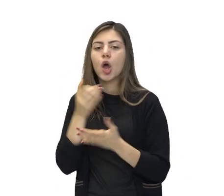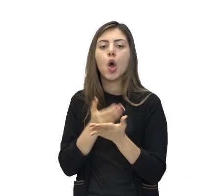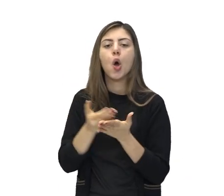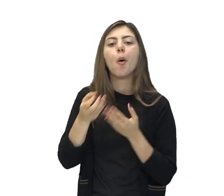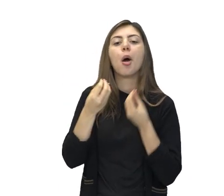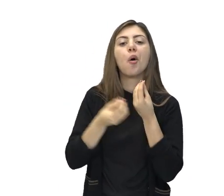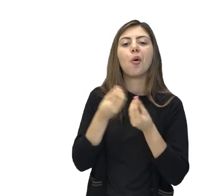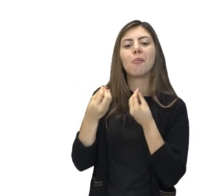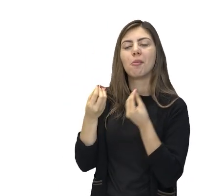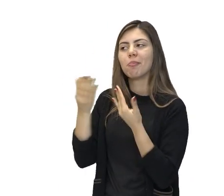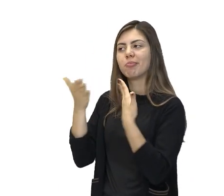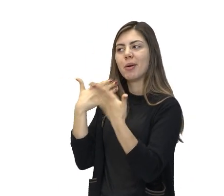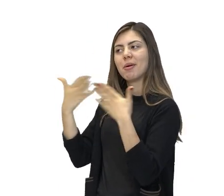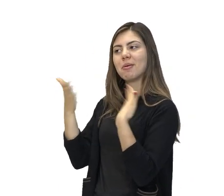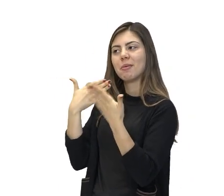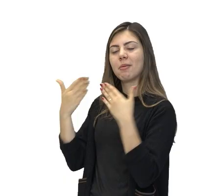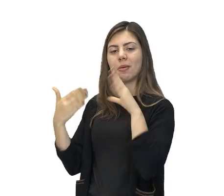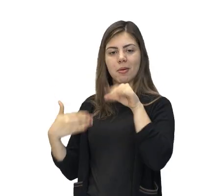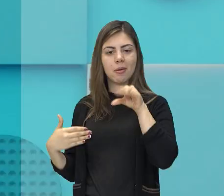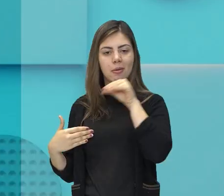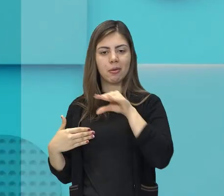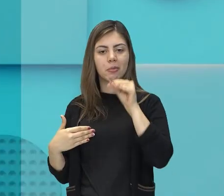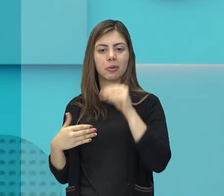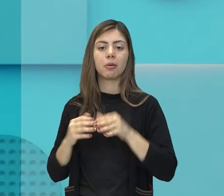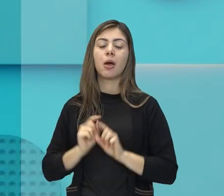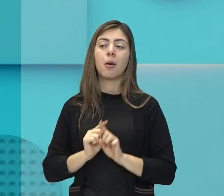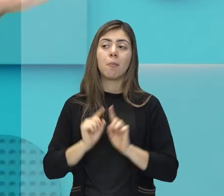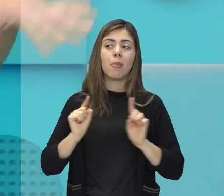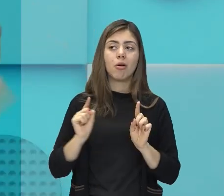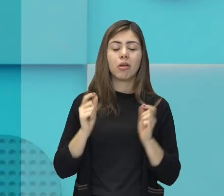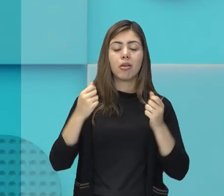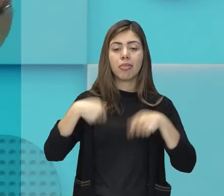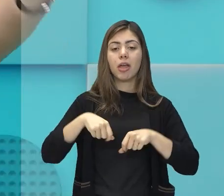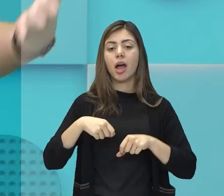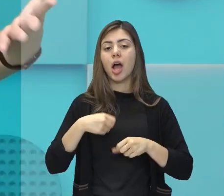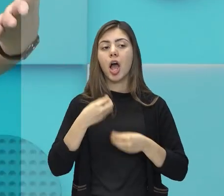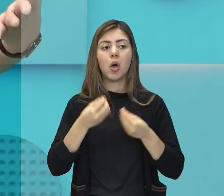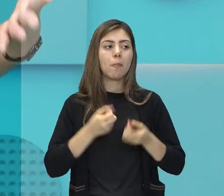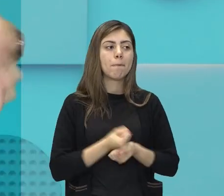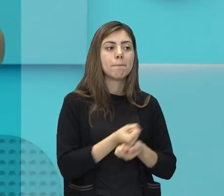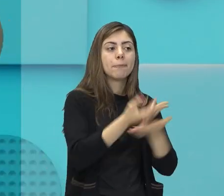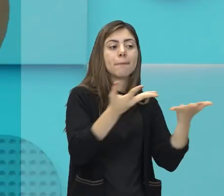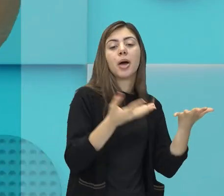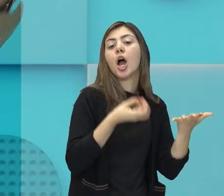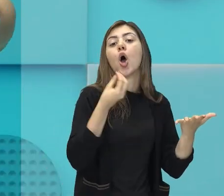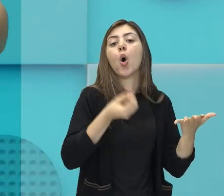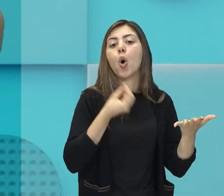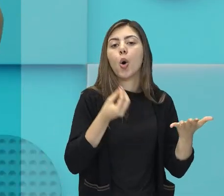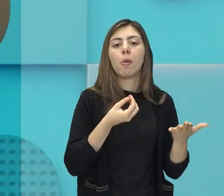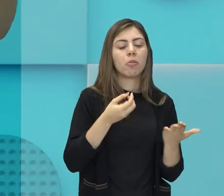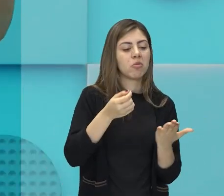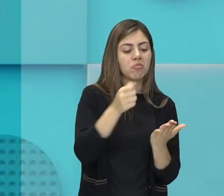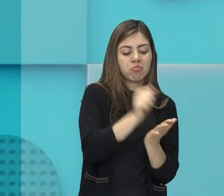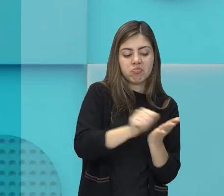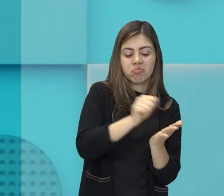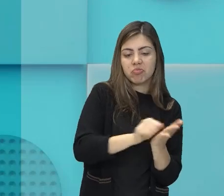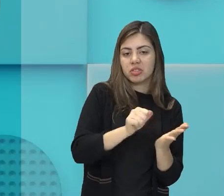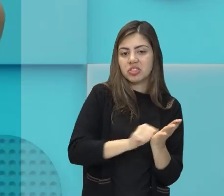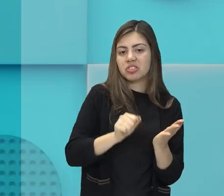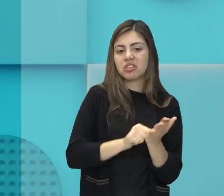forma da oralidade, mas ela pode ser publicada, tornada pública por meio